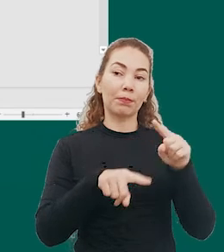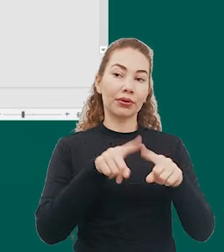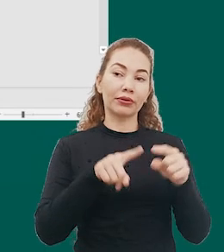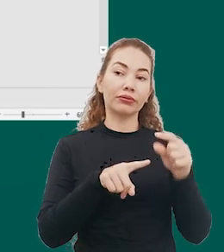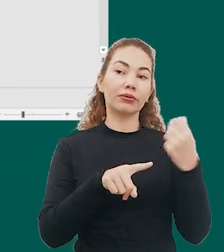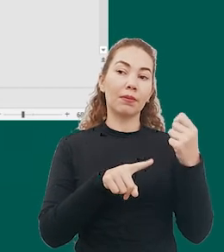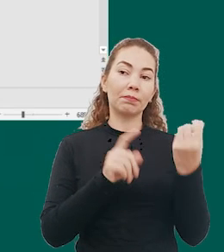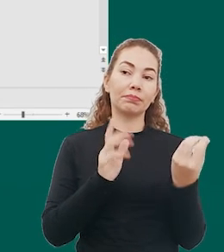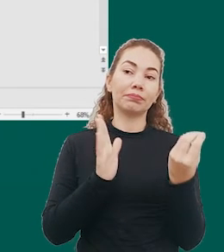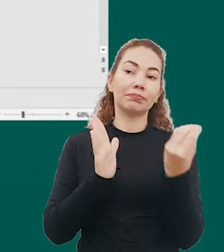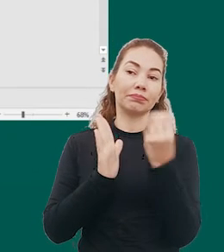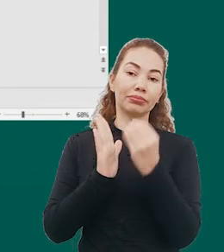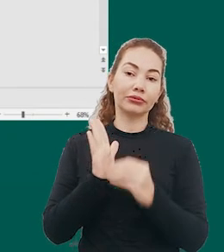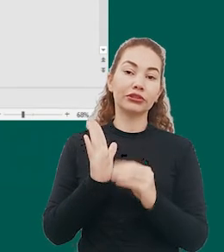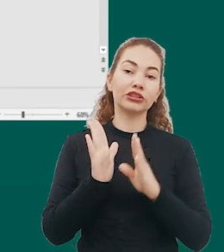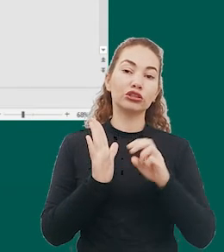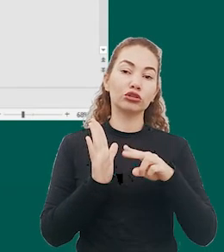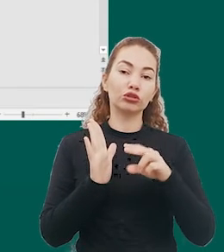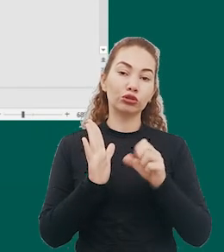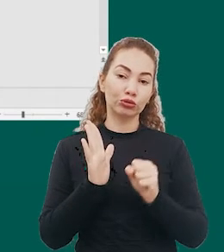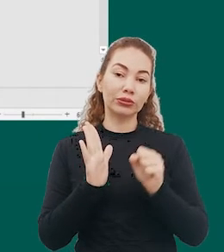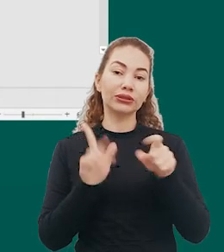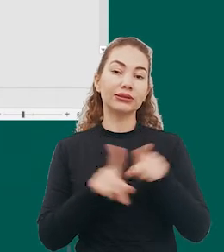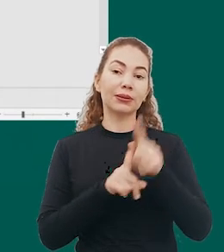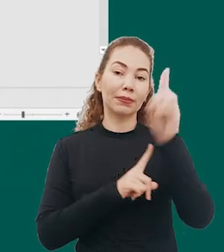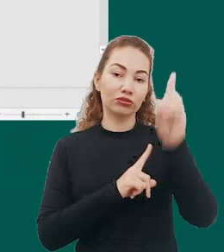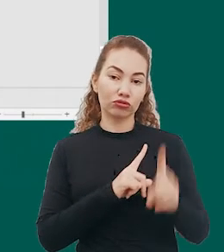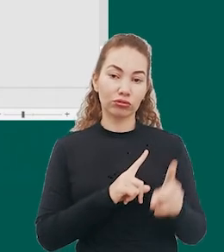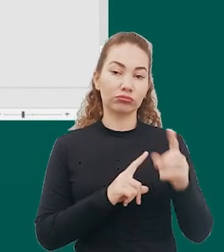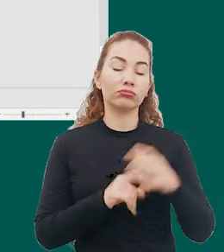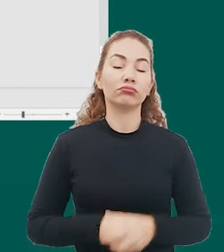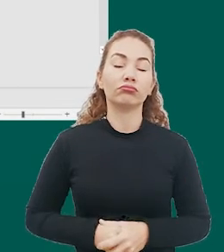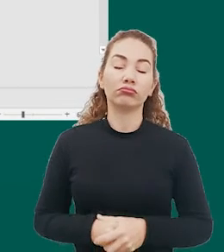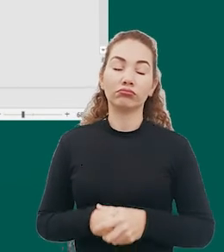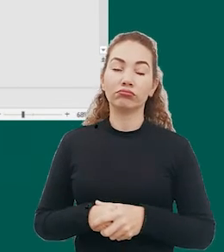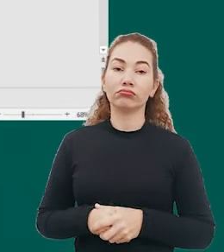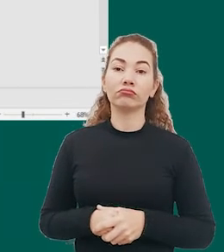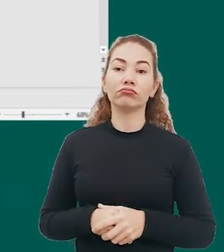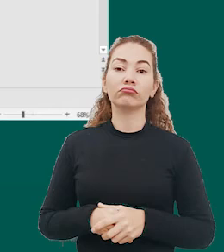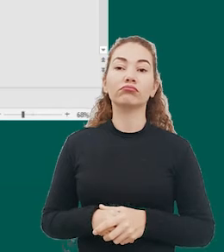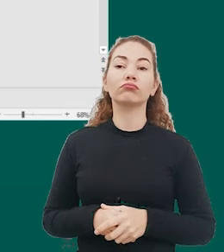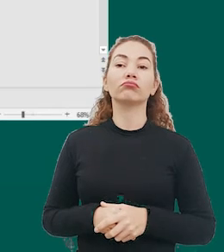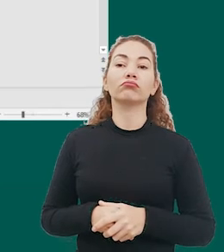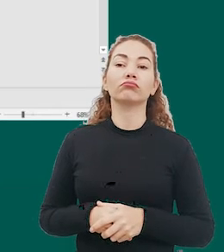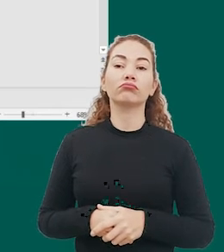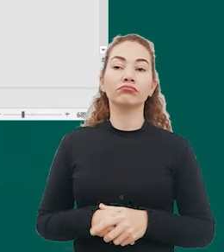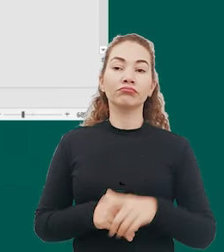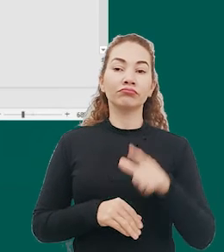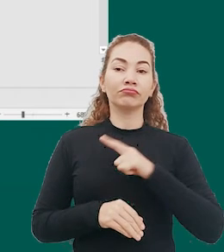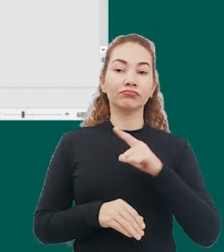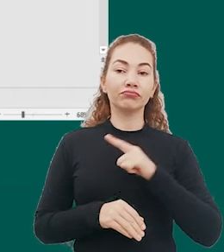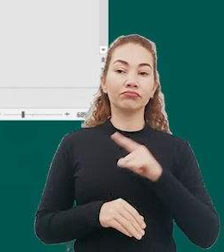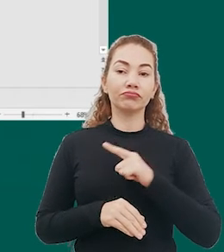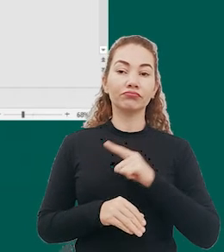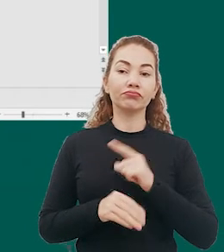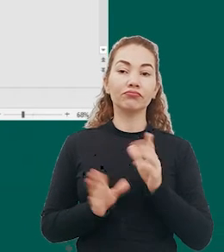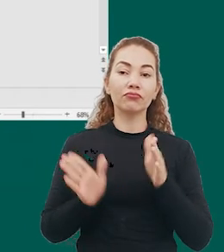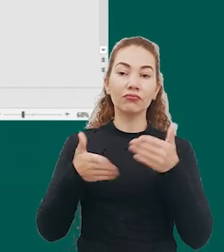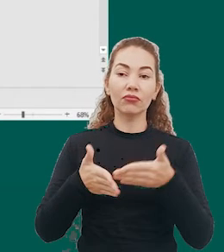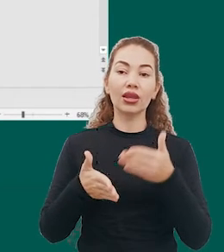lá na ficha de bens e direitos. E exclusivo na fonte. Nós temos o